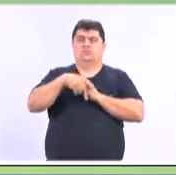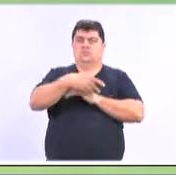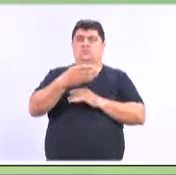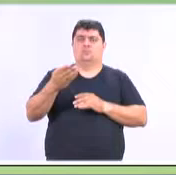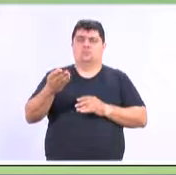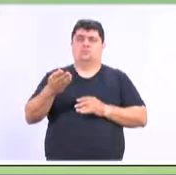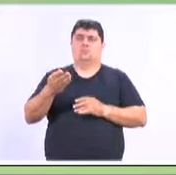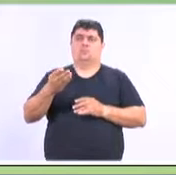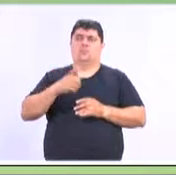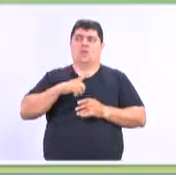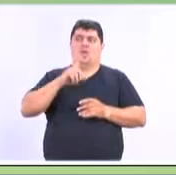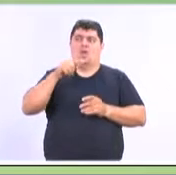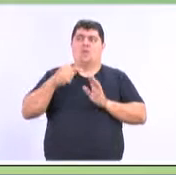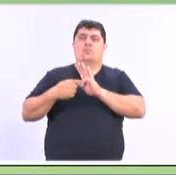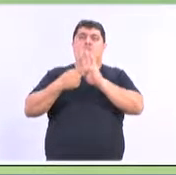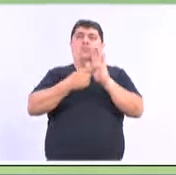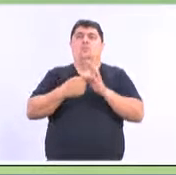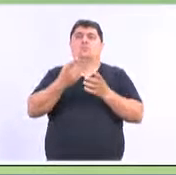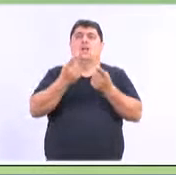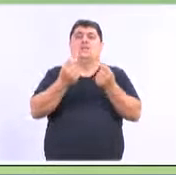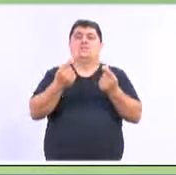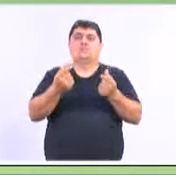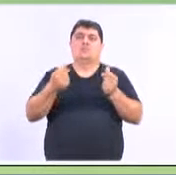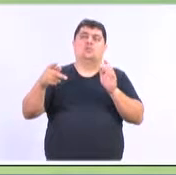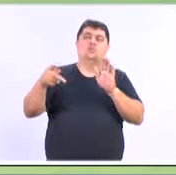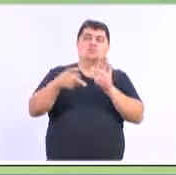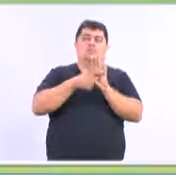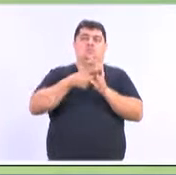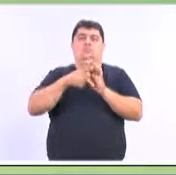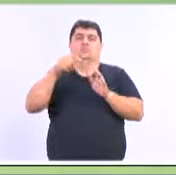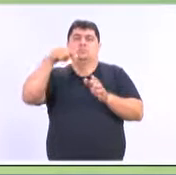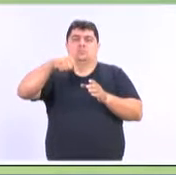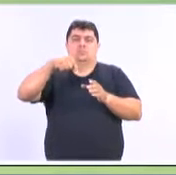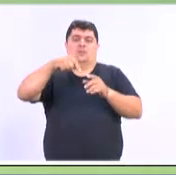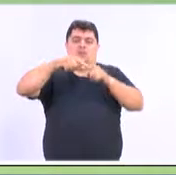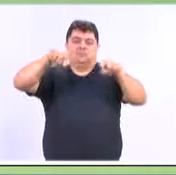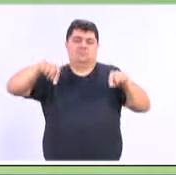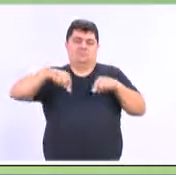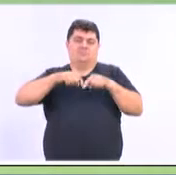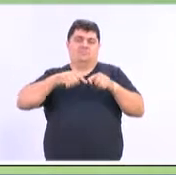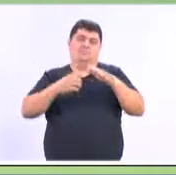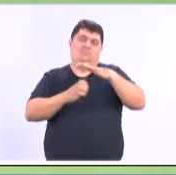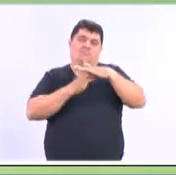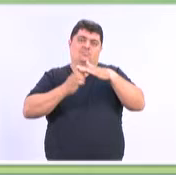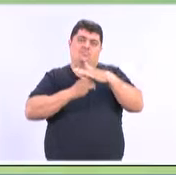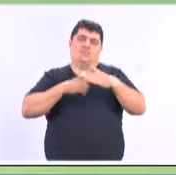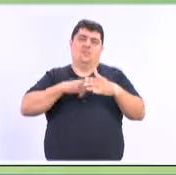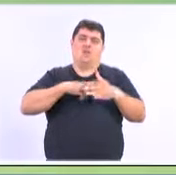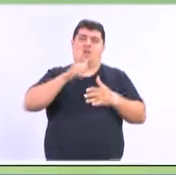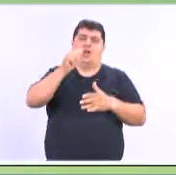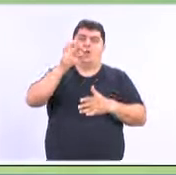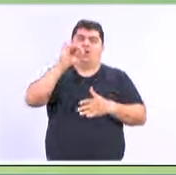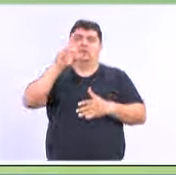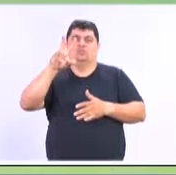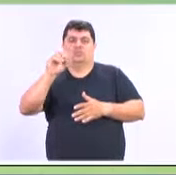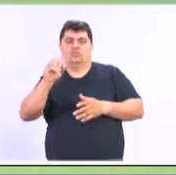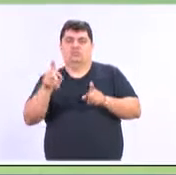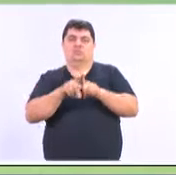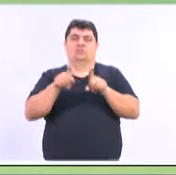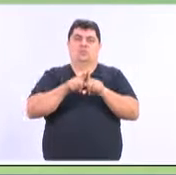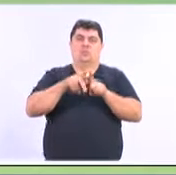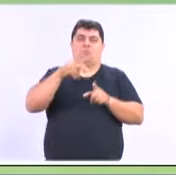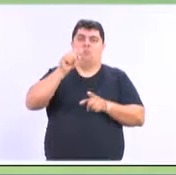balanço patrimonial demonstra os saldos dos elementos patrimoniais, agrupados em ativo, passivo